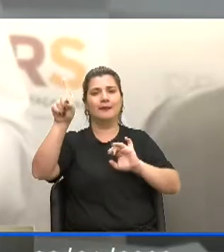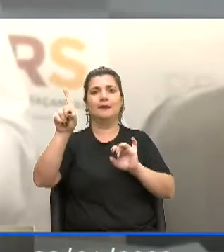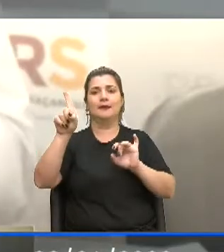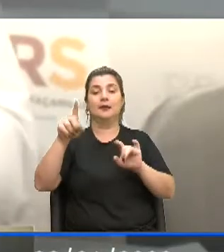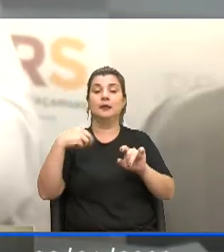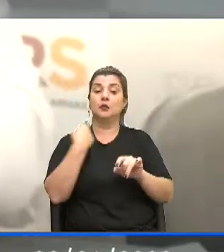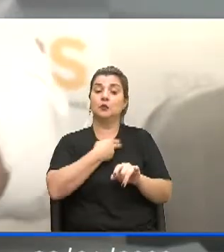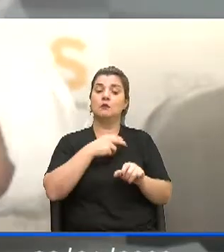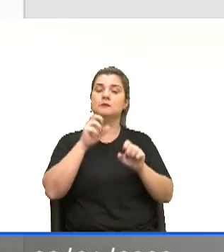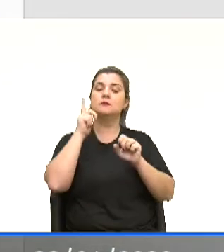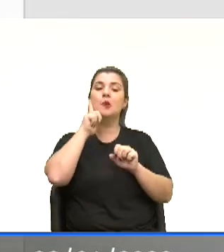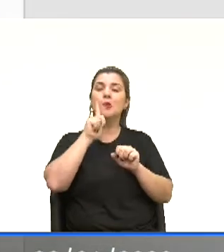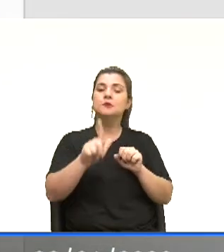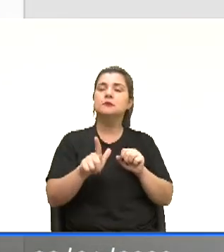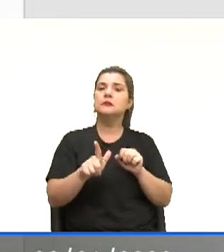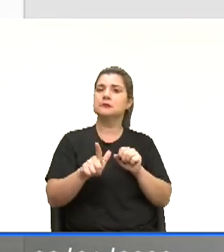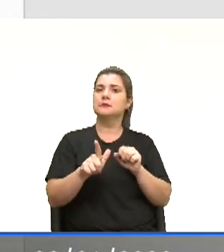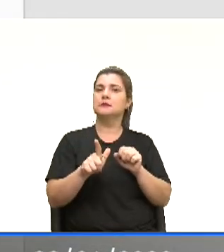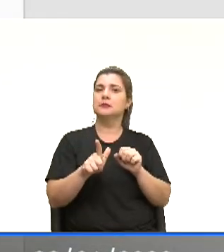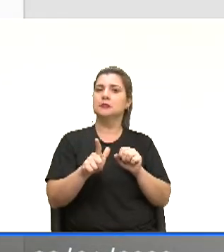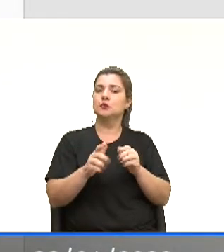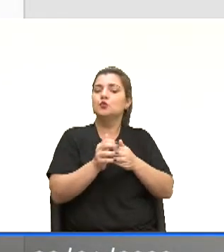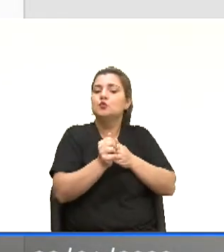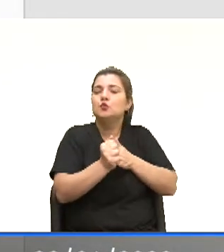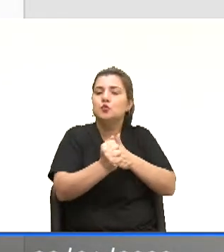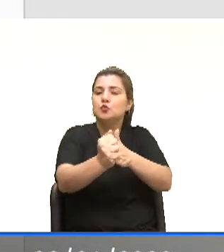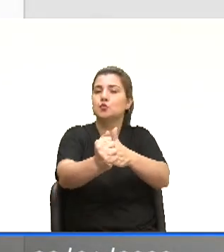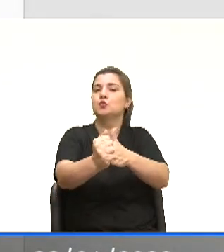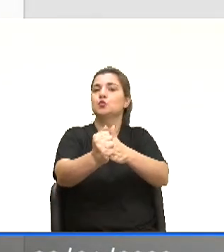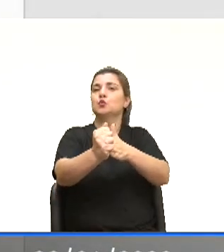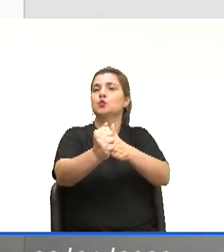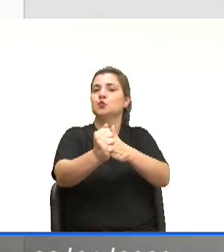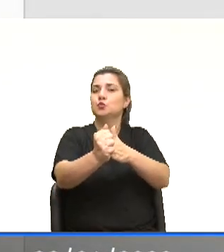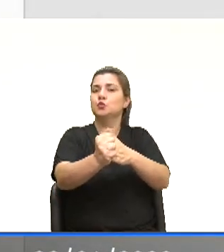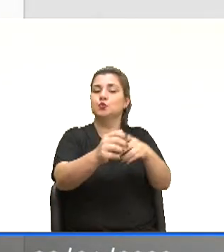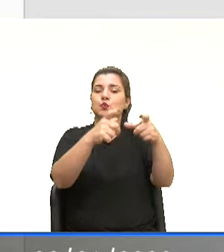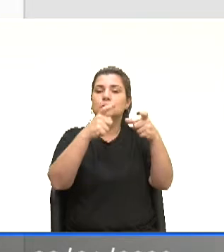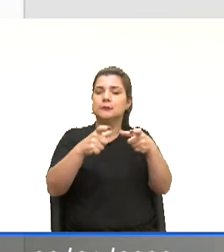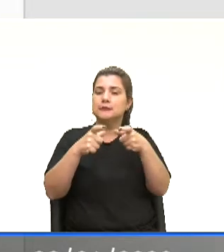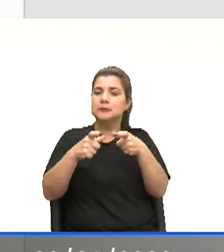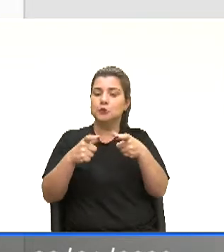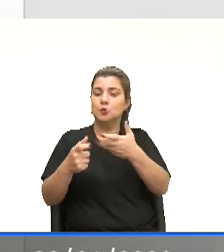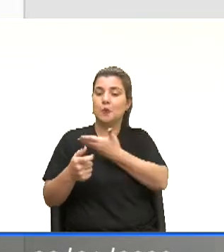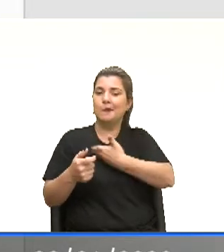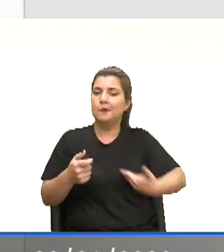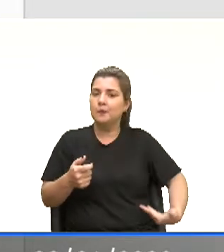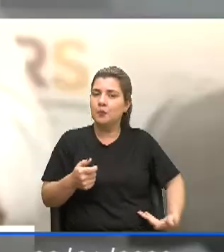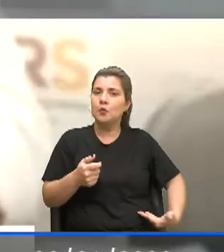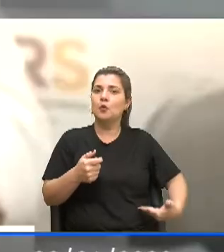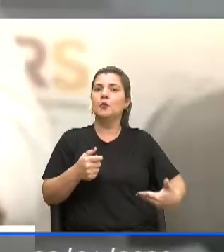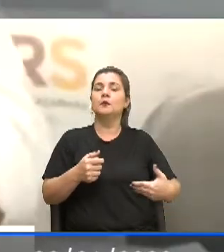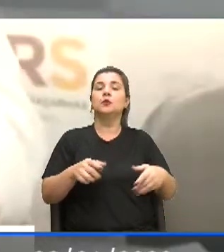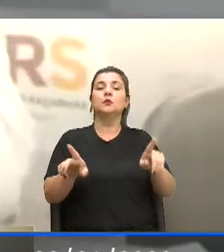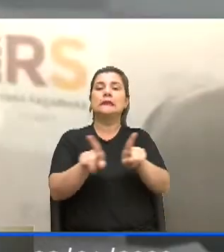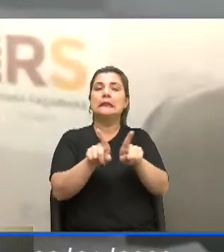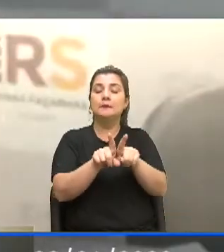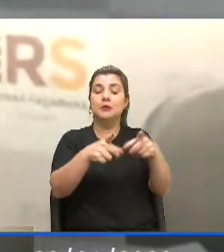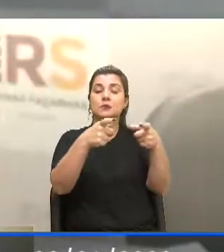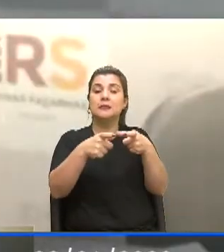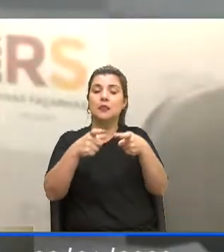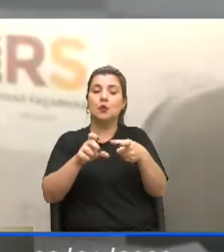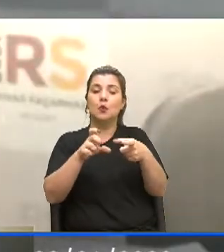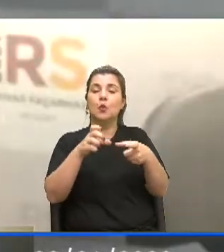de forma, como uma parceria entre o setor público, como o setor empresarial,